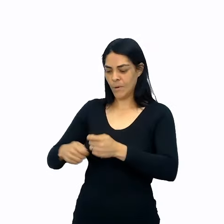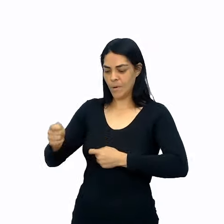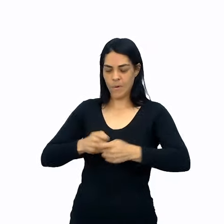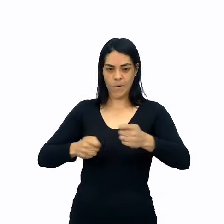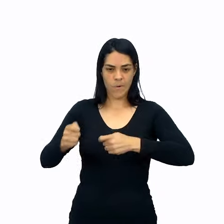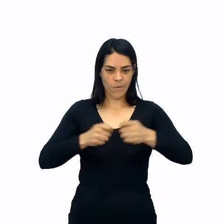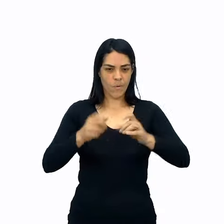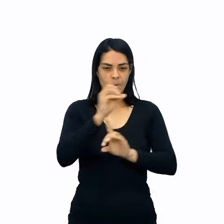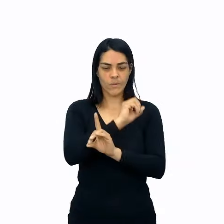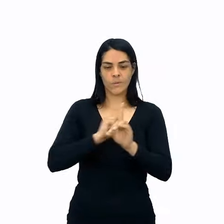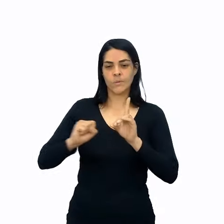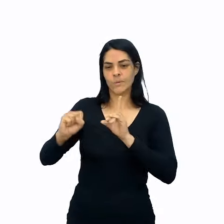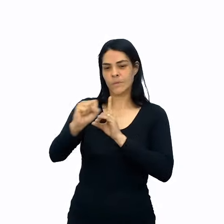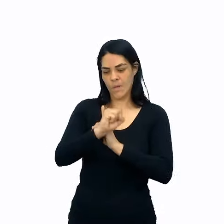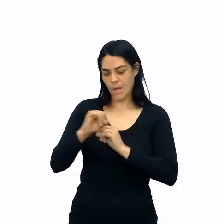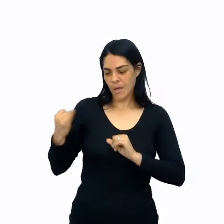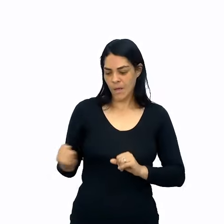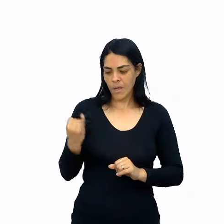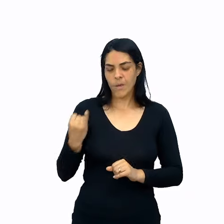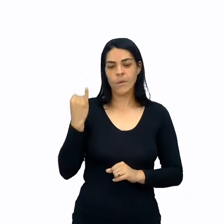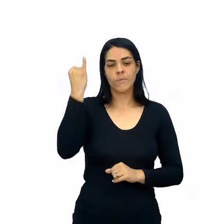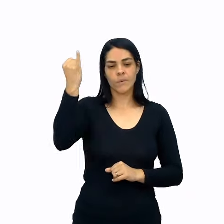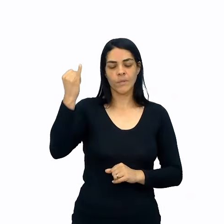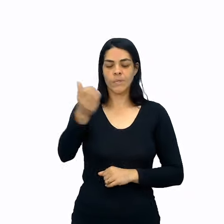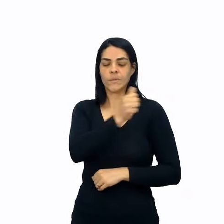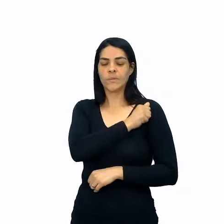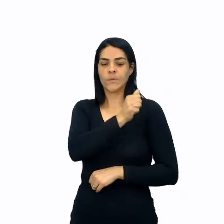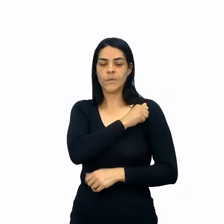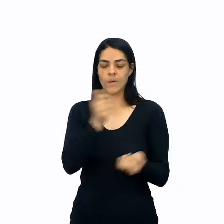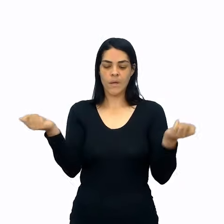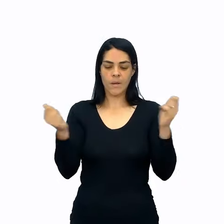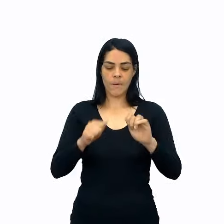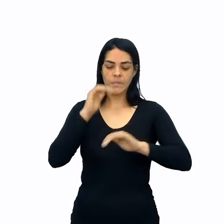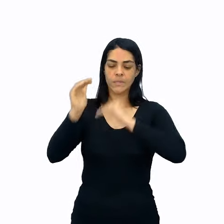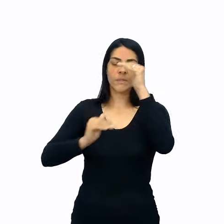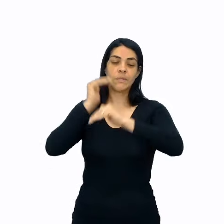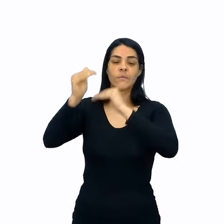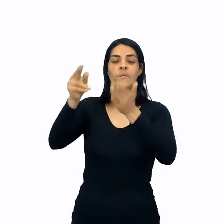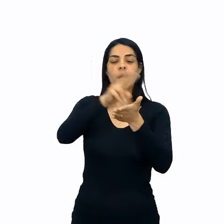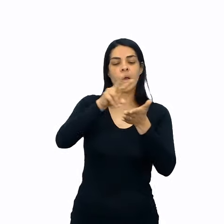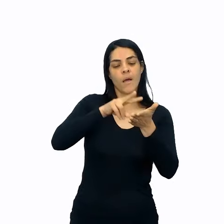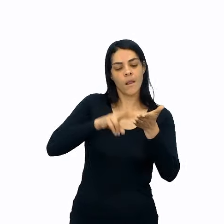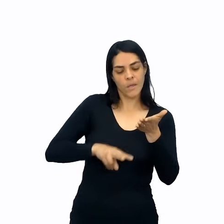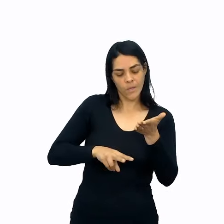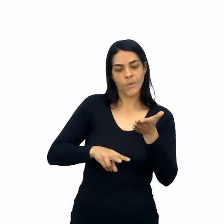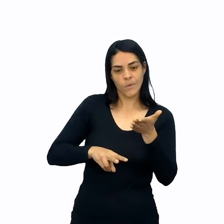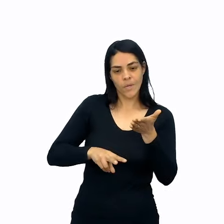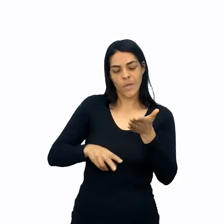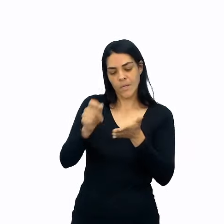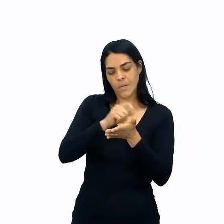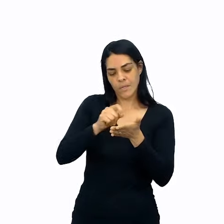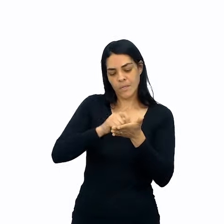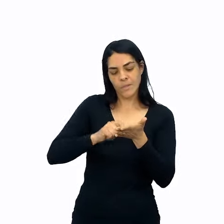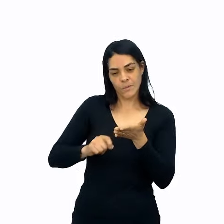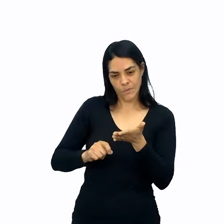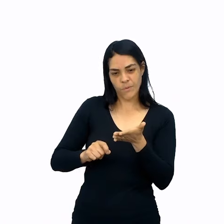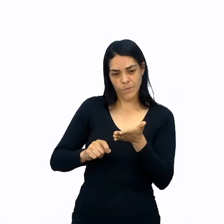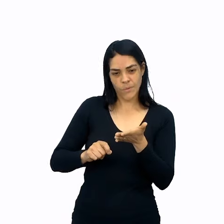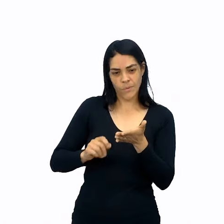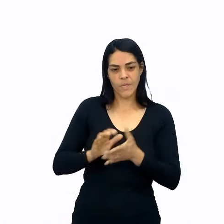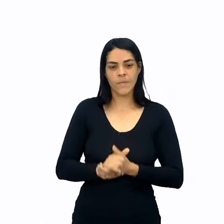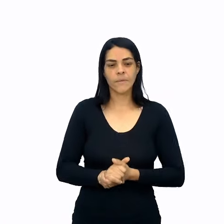são fundamentais para que os estudantes possam desenvolver a leitura e a escrita de forma bem